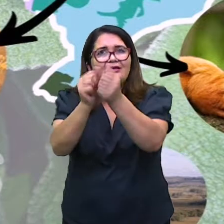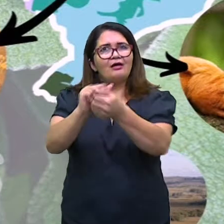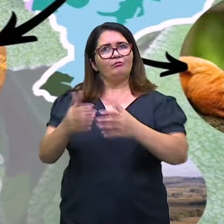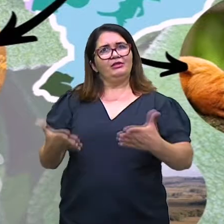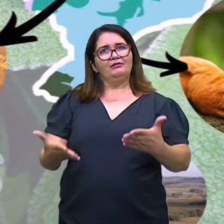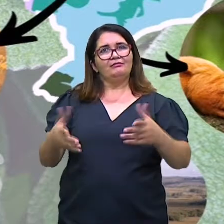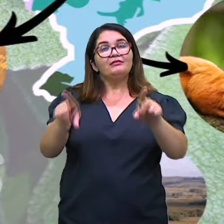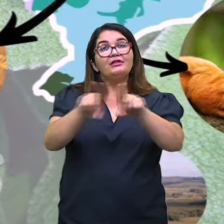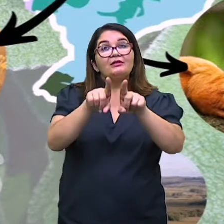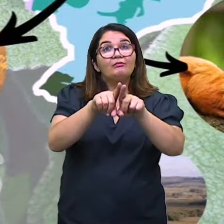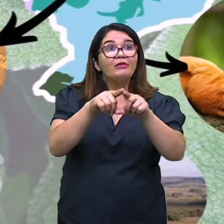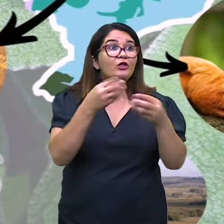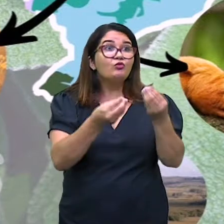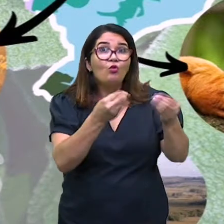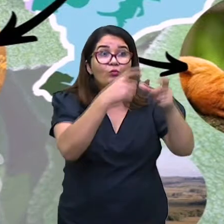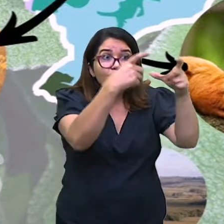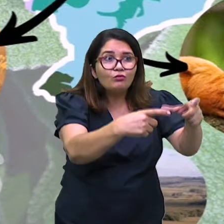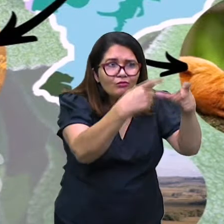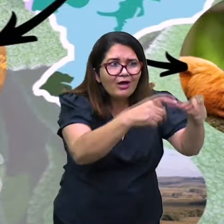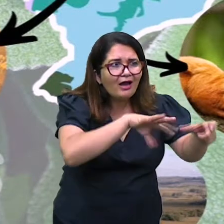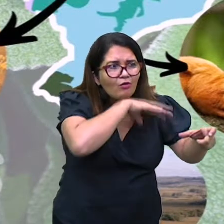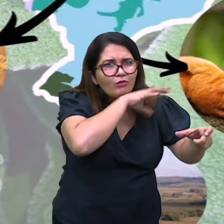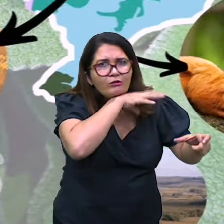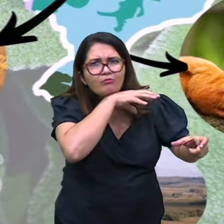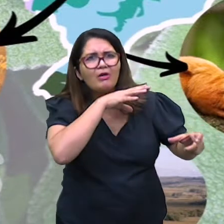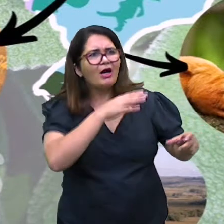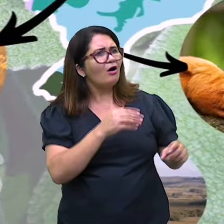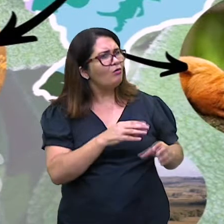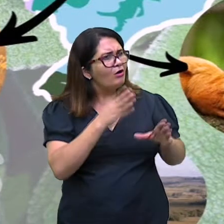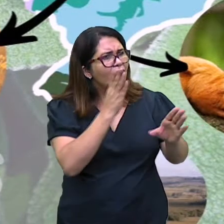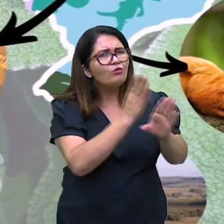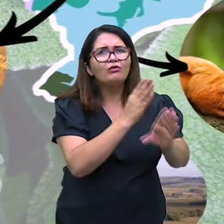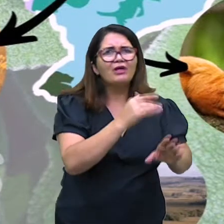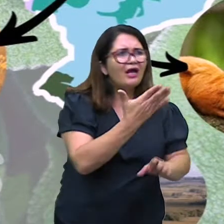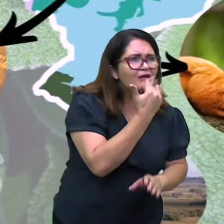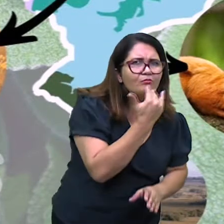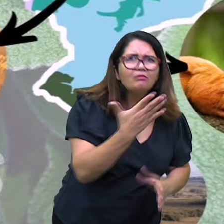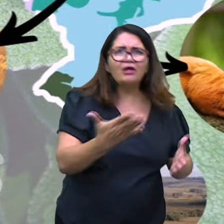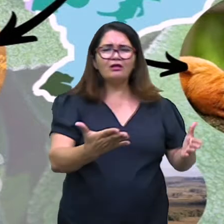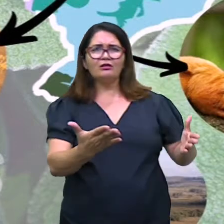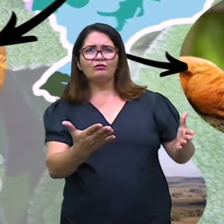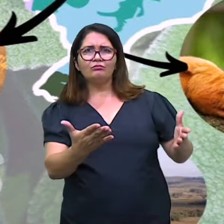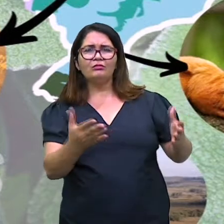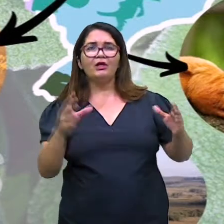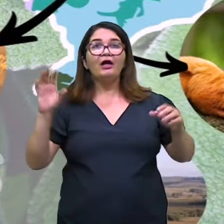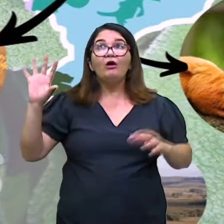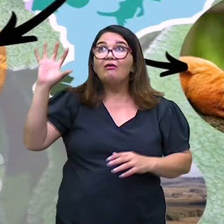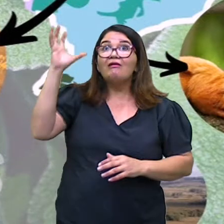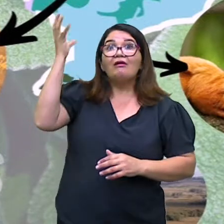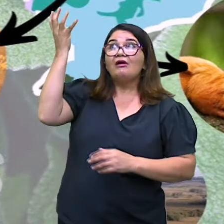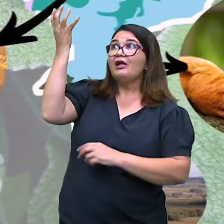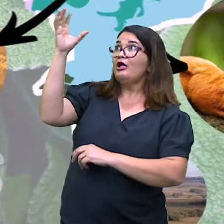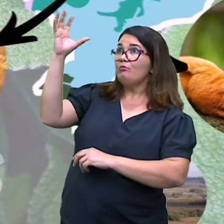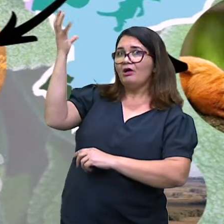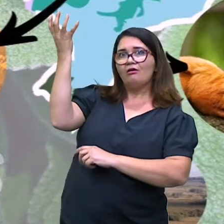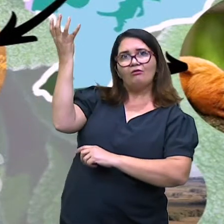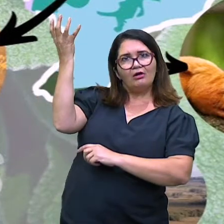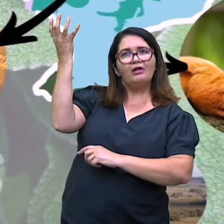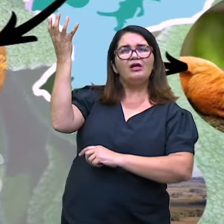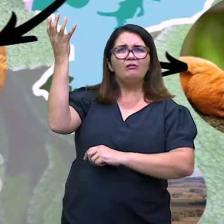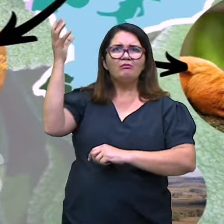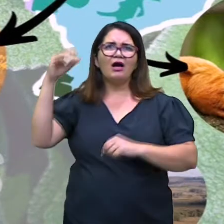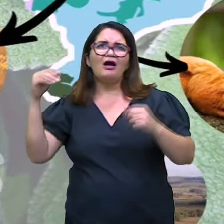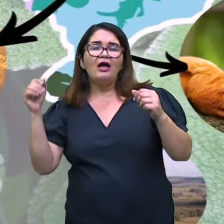eles precisam, se são adaptados a um clima mais quente, a um clima mais ameno, se eles têm